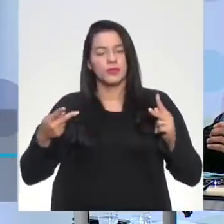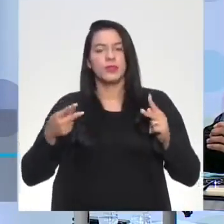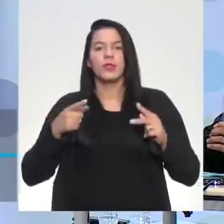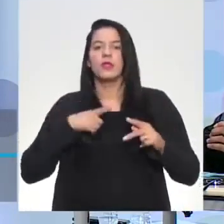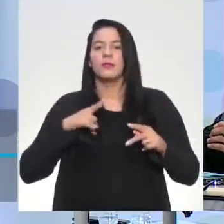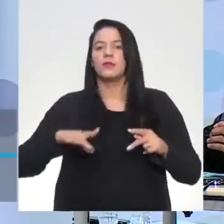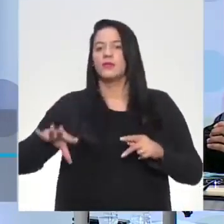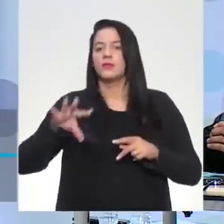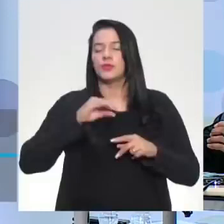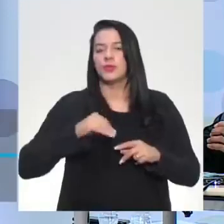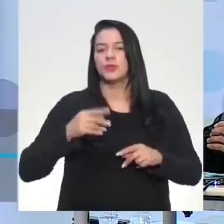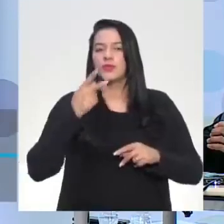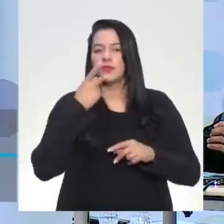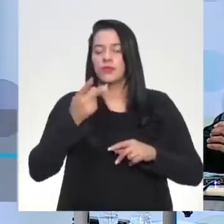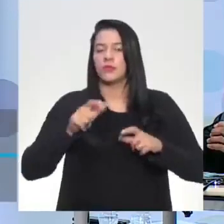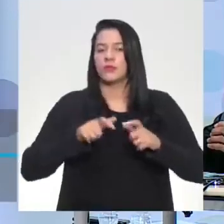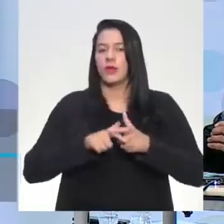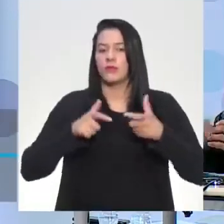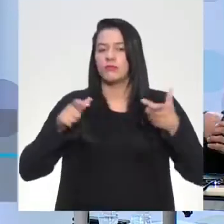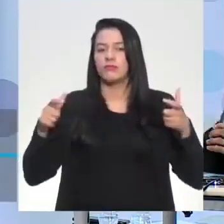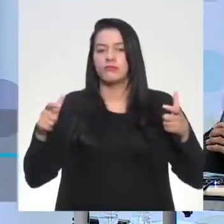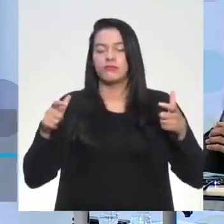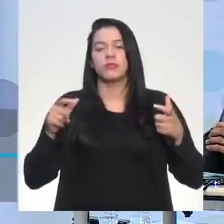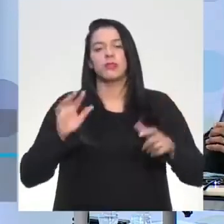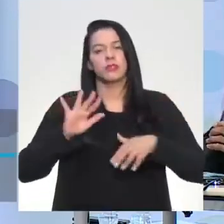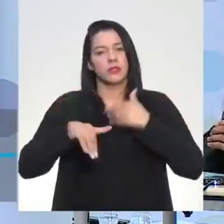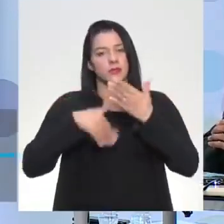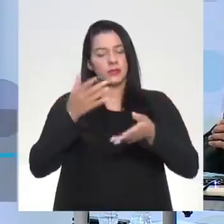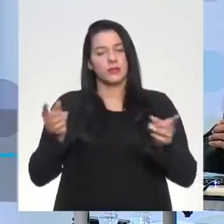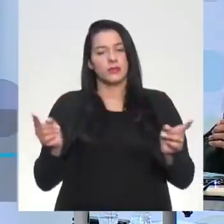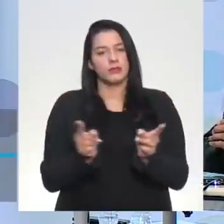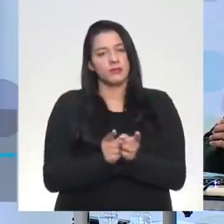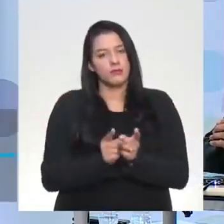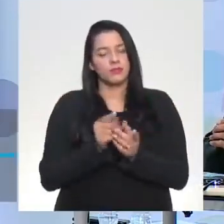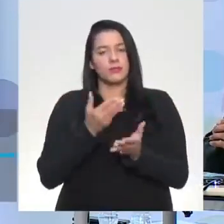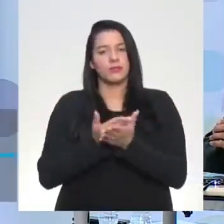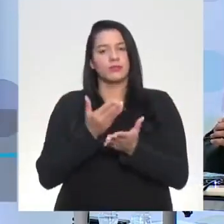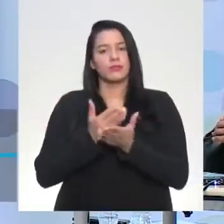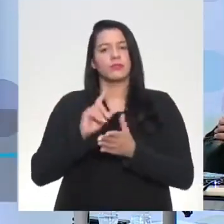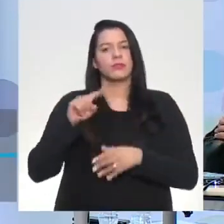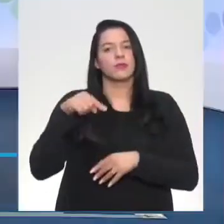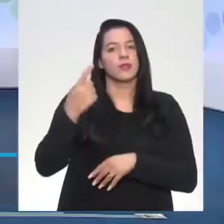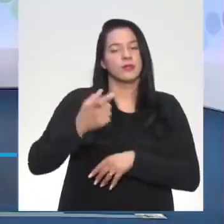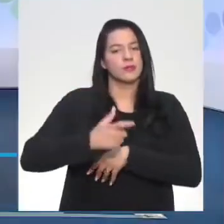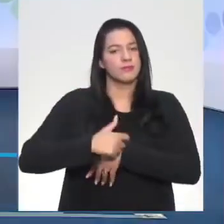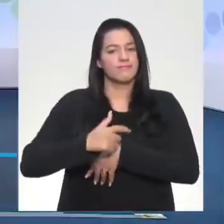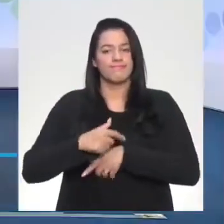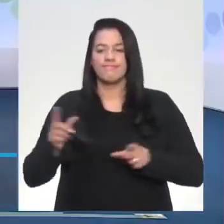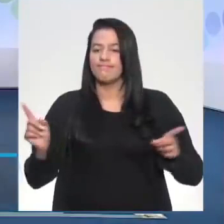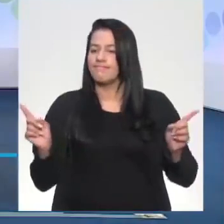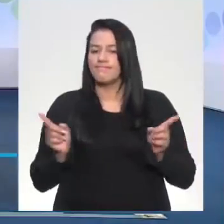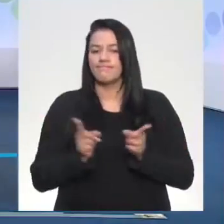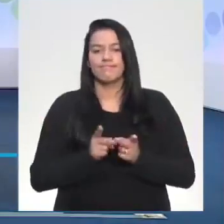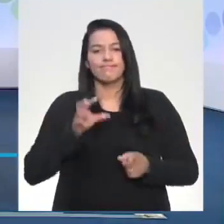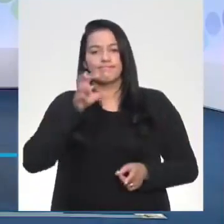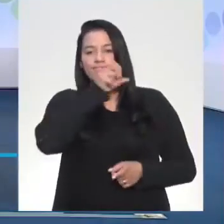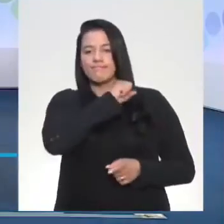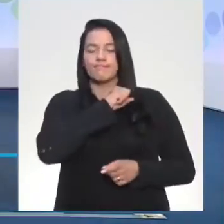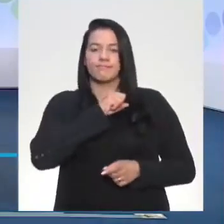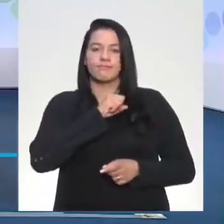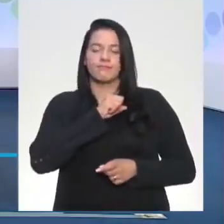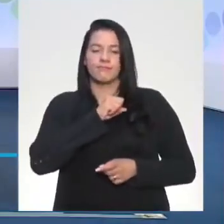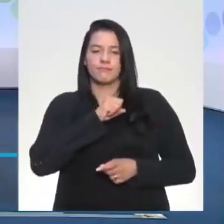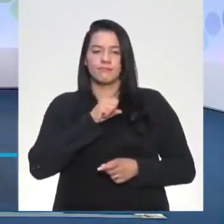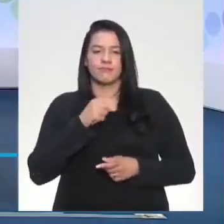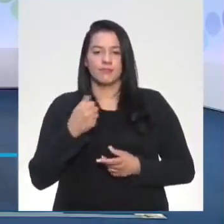falar um pouquinho mais sobre ampliação e redução nas próximas aulas. Infelizmente, nosso tempo é super curto, né, Osmar? É verdade. Quando a gente vê, o tempo já acabou,